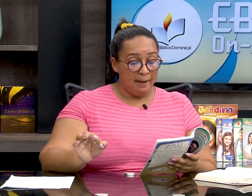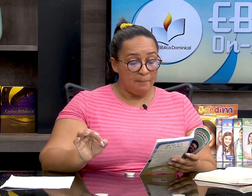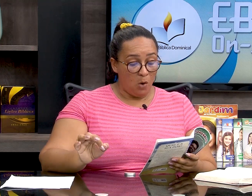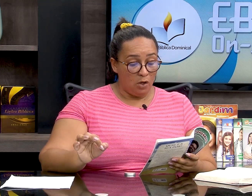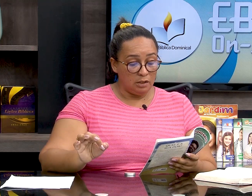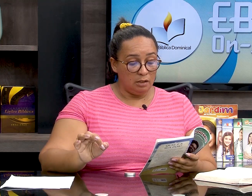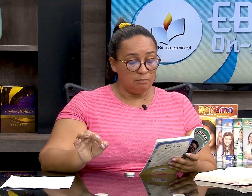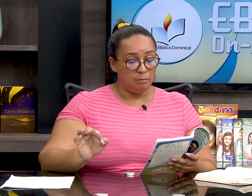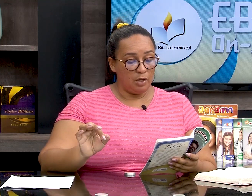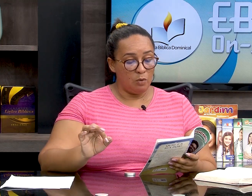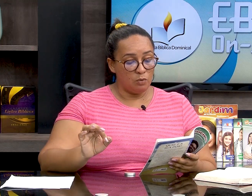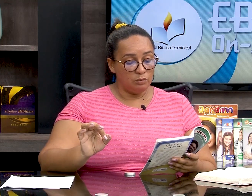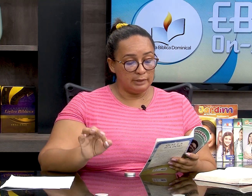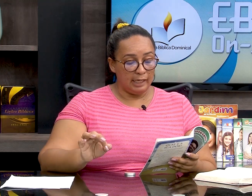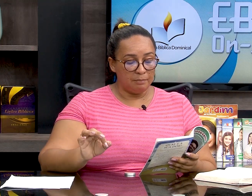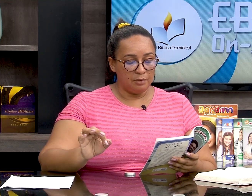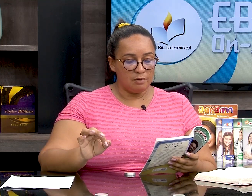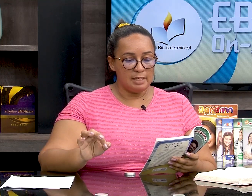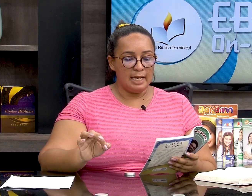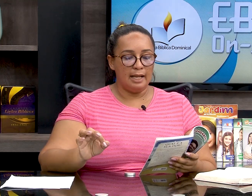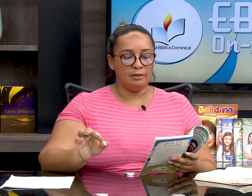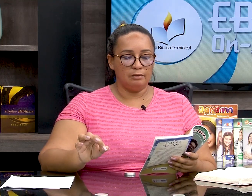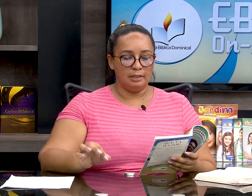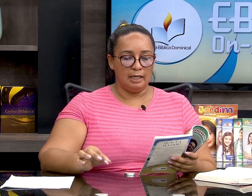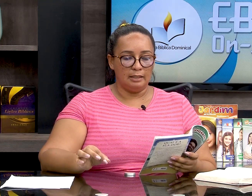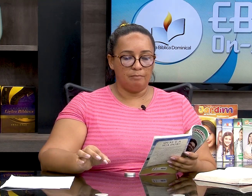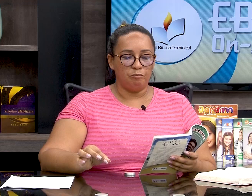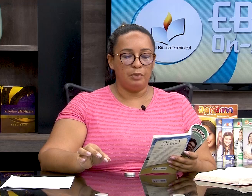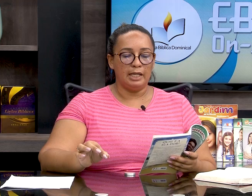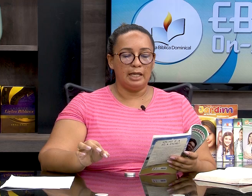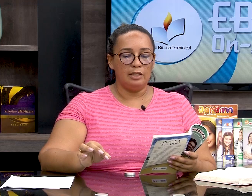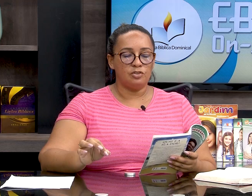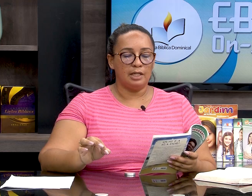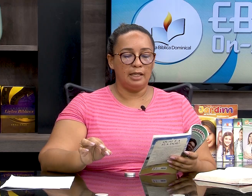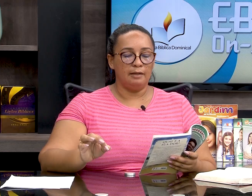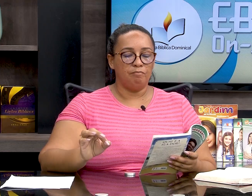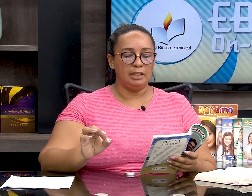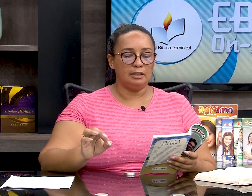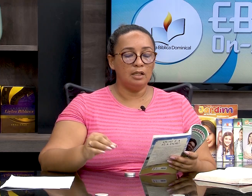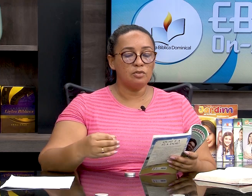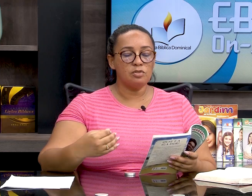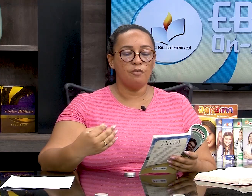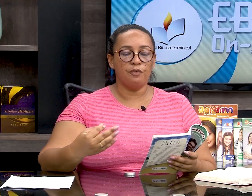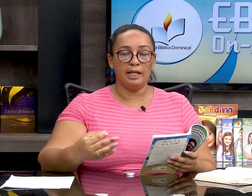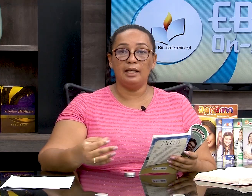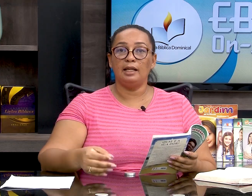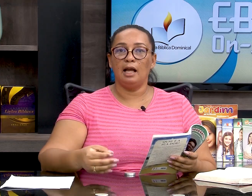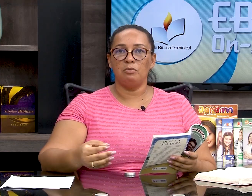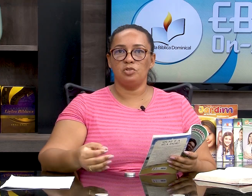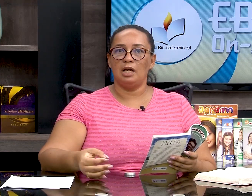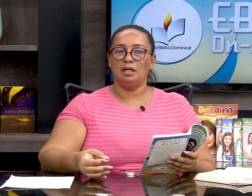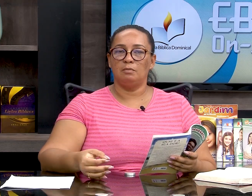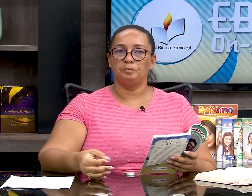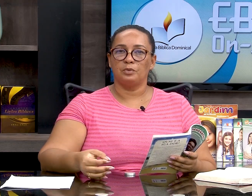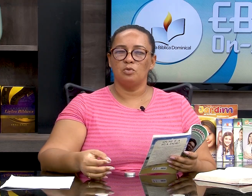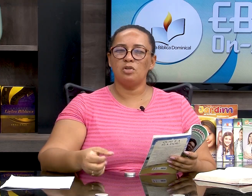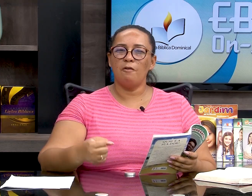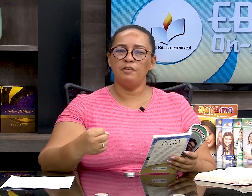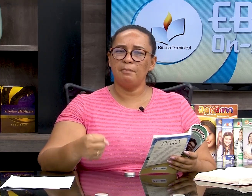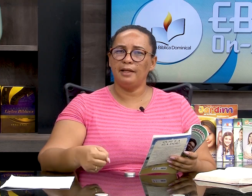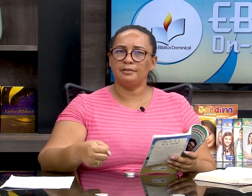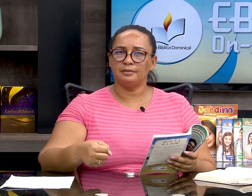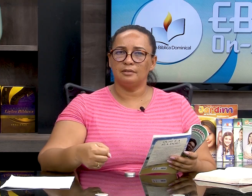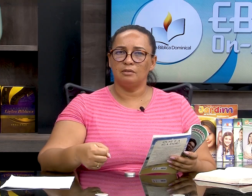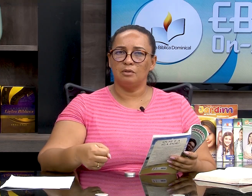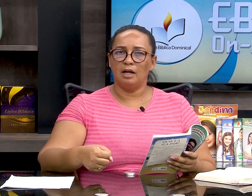visto que até a morte por algum tempo não será encontrada por aqueles que de tanto sofrerem a buscaram